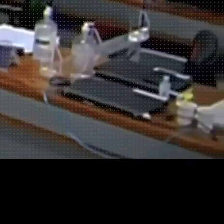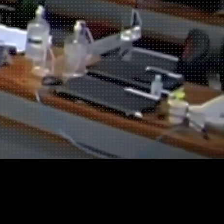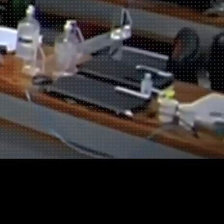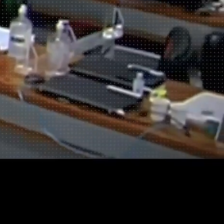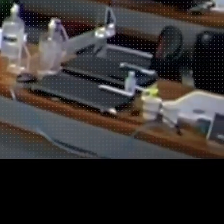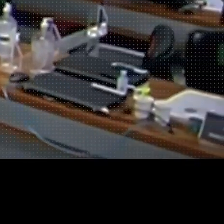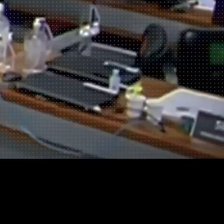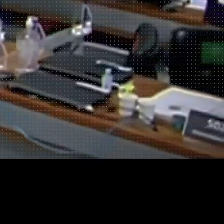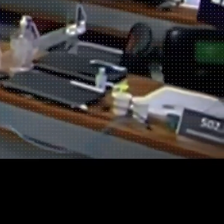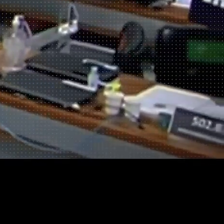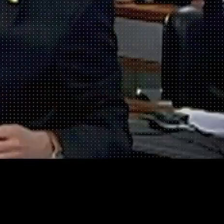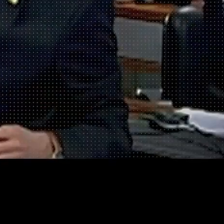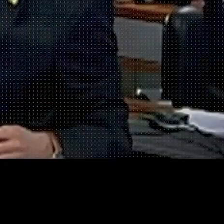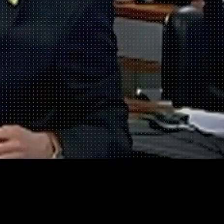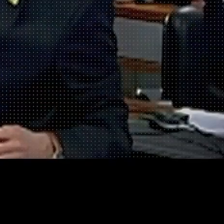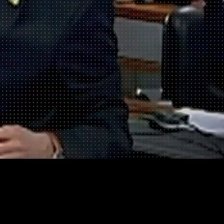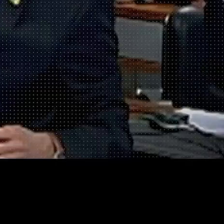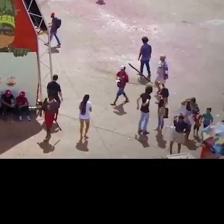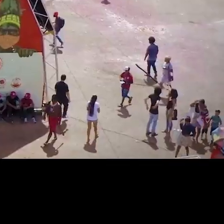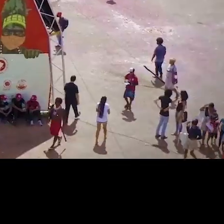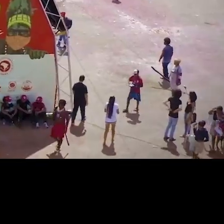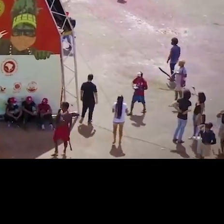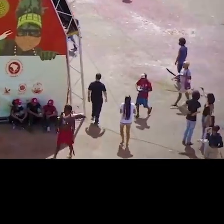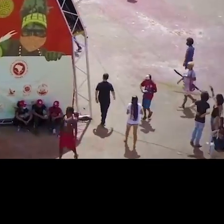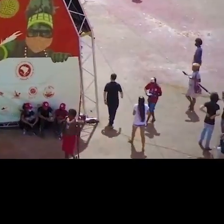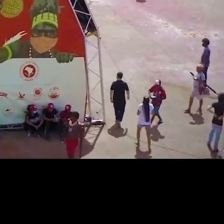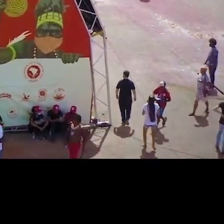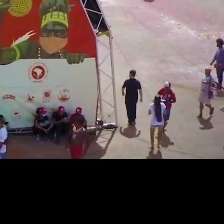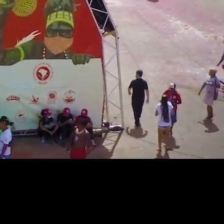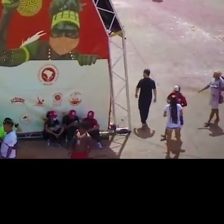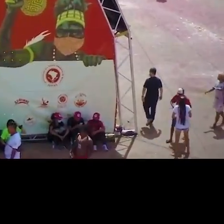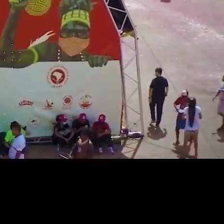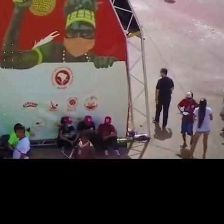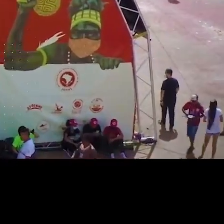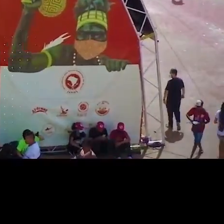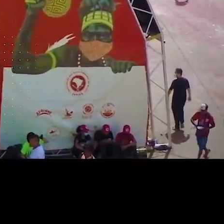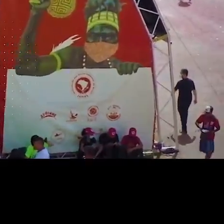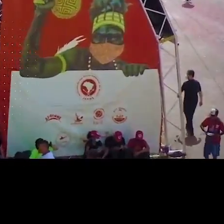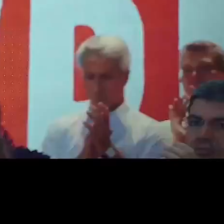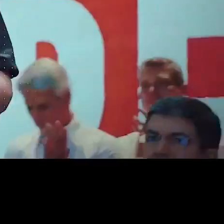Estamos presentes nos momentos de luto e nos momentos de luta,